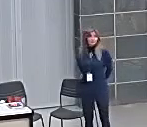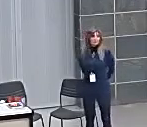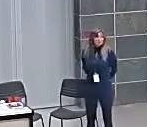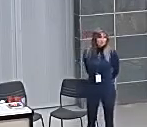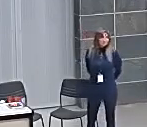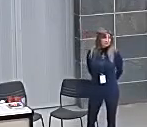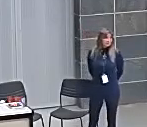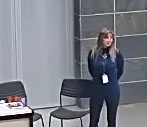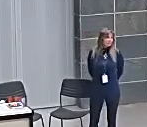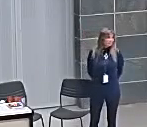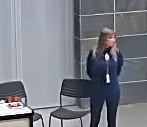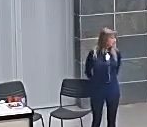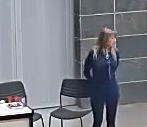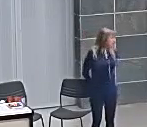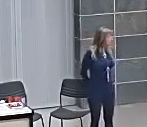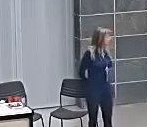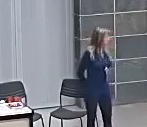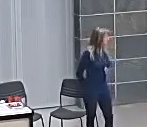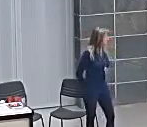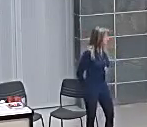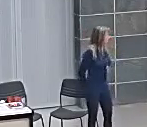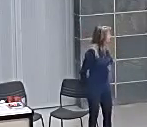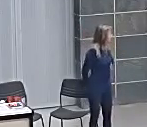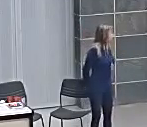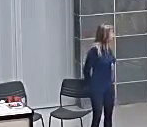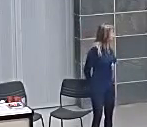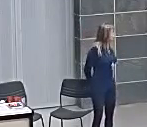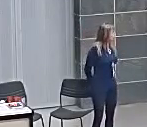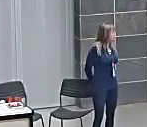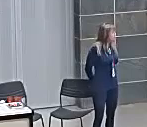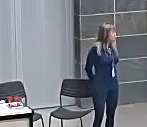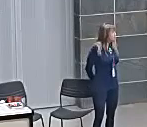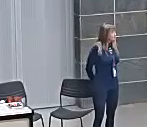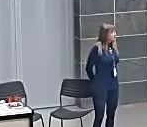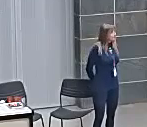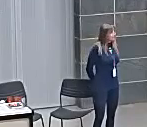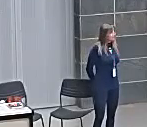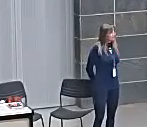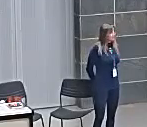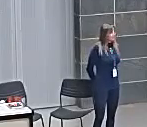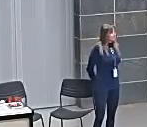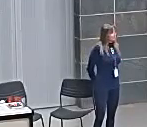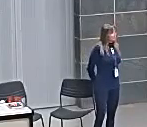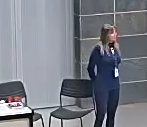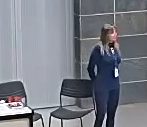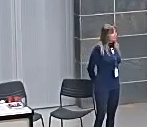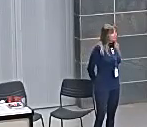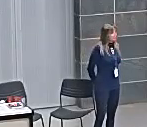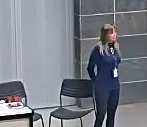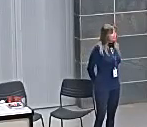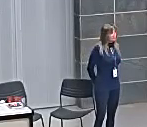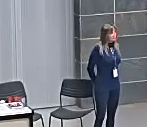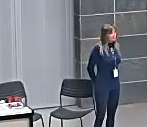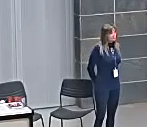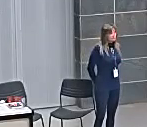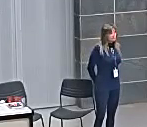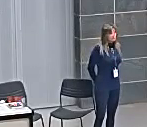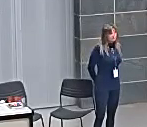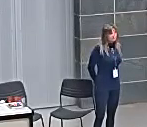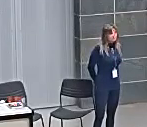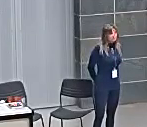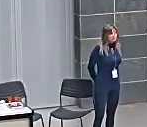dos deficientes e trabalhadores com deficientes e das mulheres trabalhadoras com deficiência são